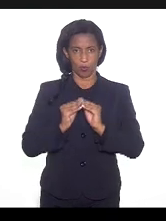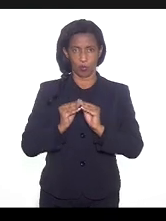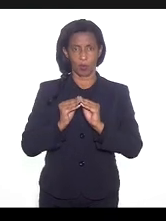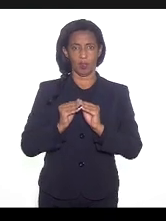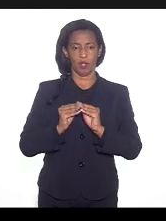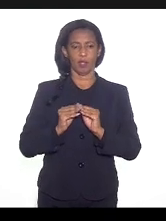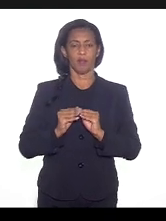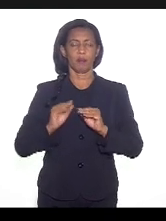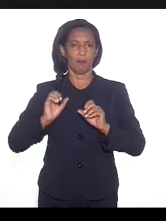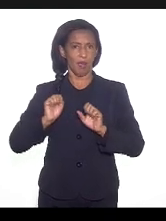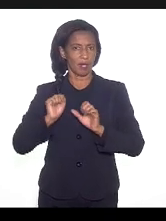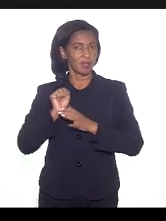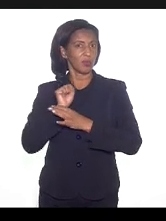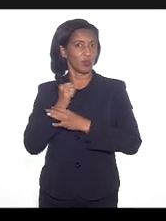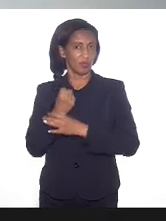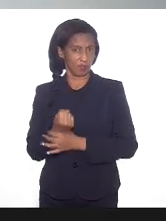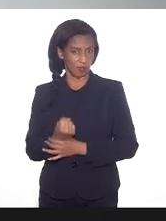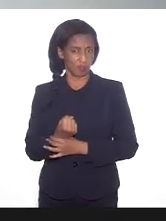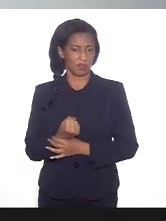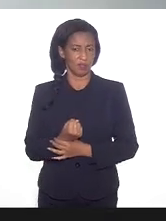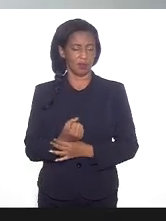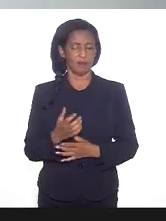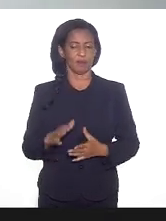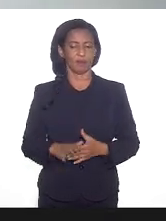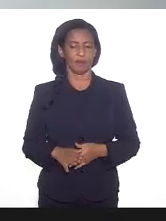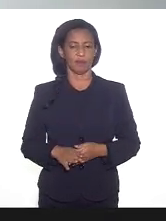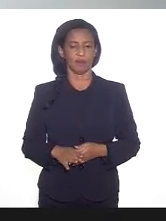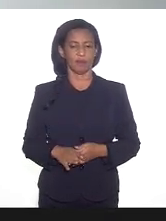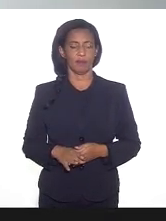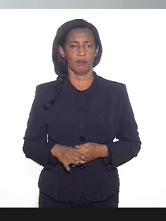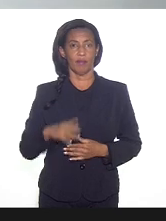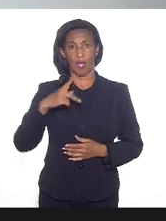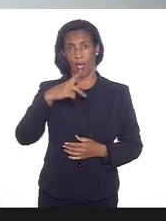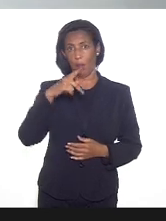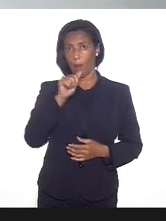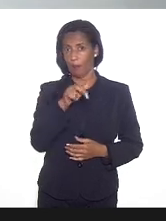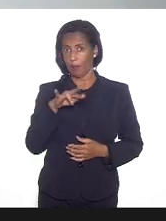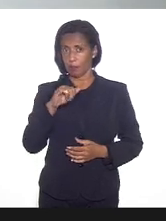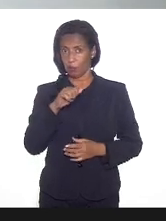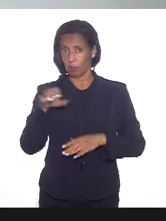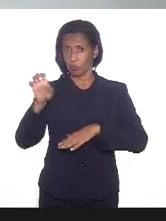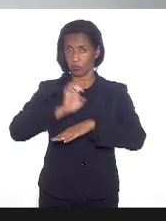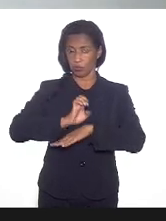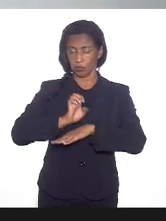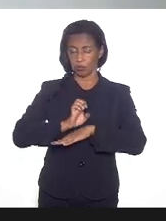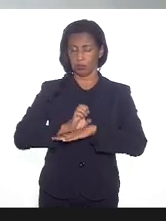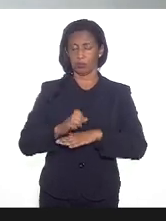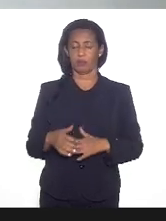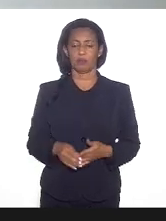que dê mais segurança, né, ao patrimônio estadual. Então,